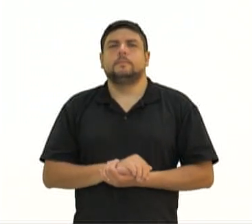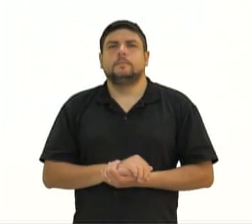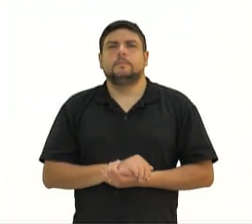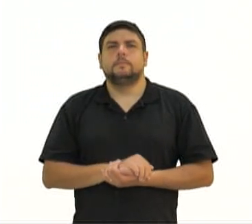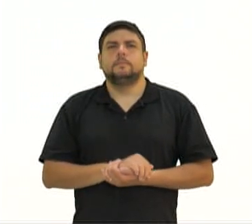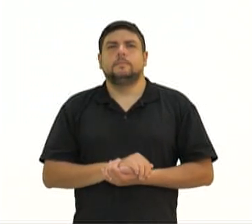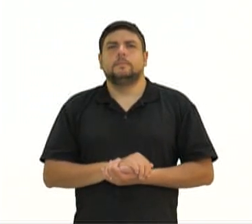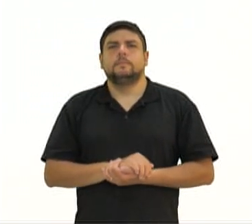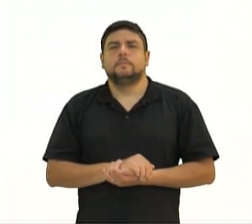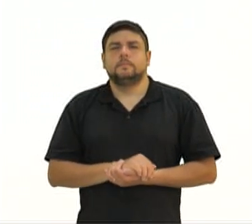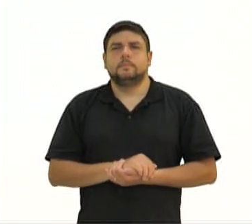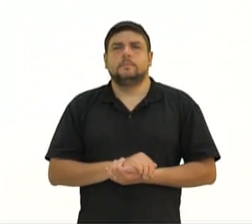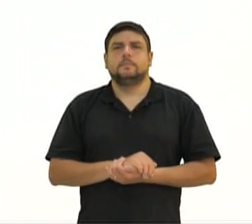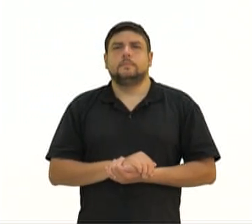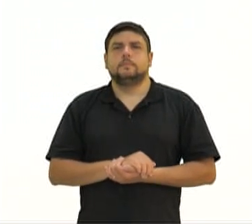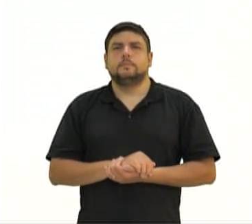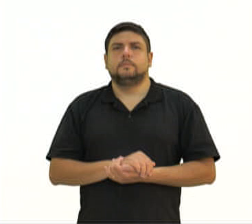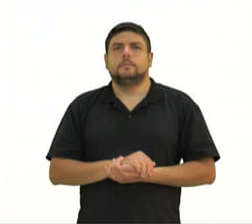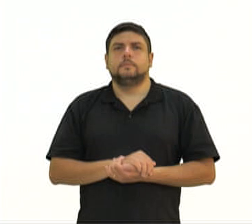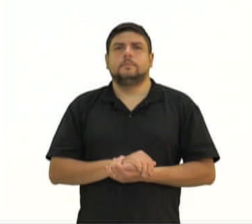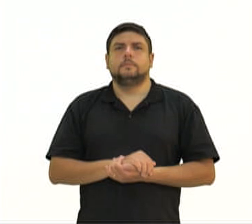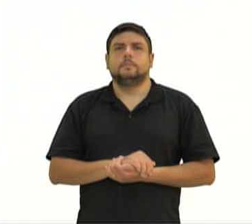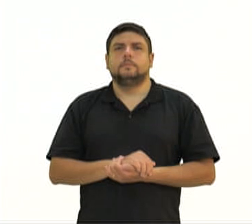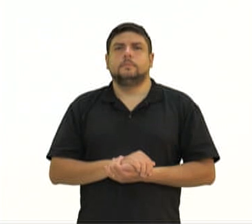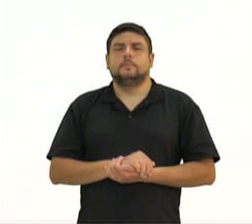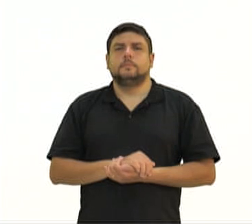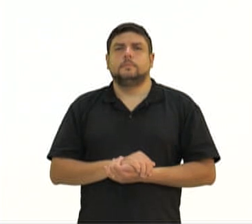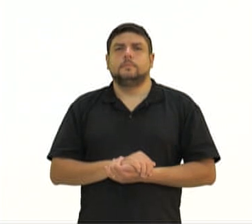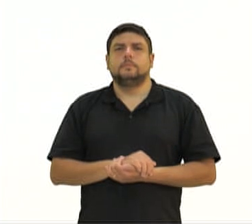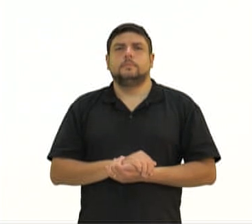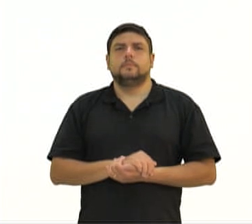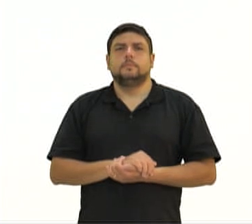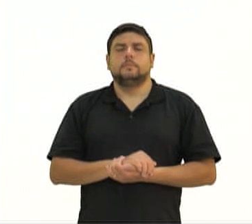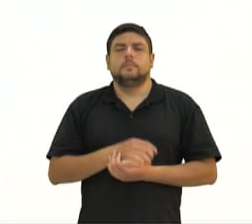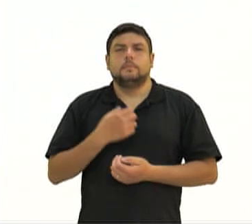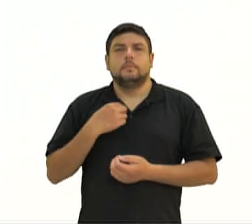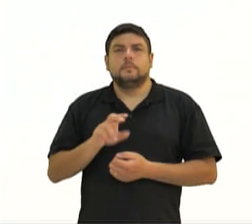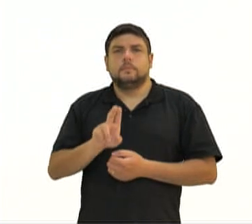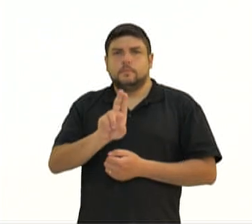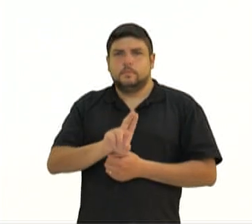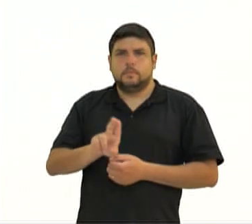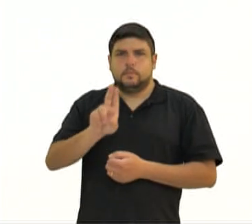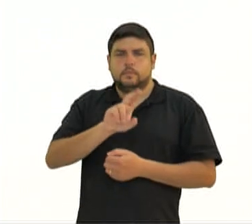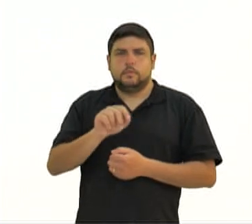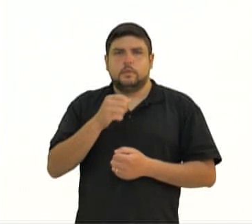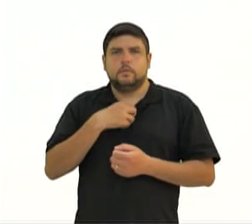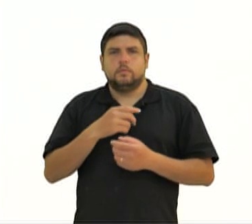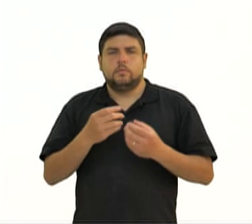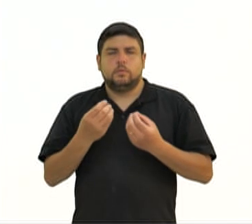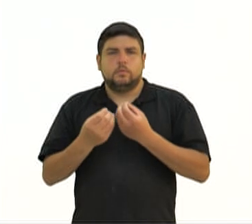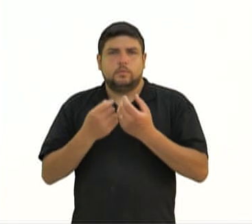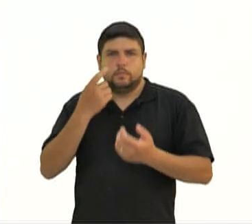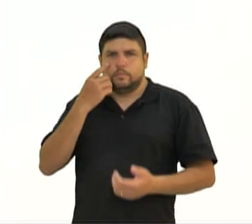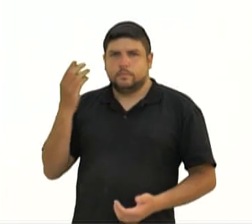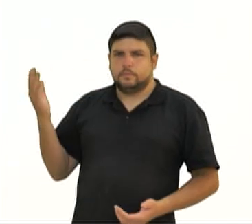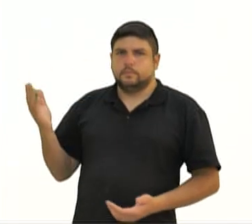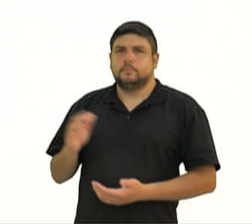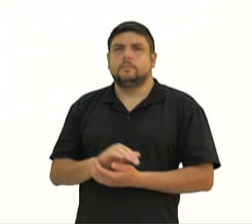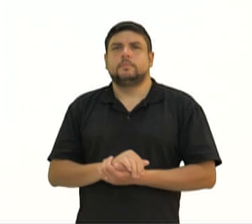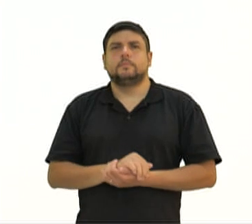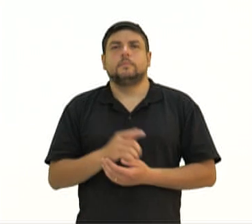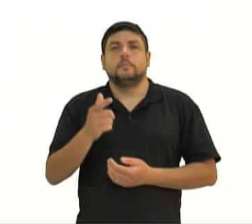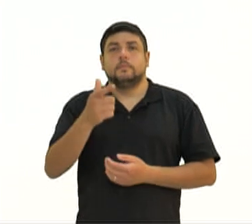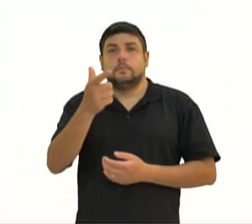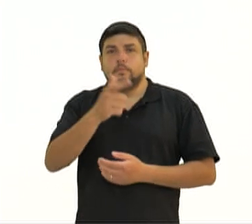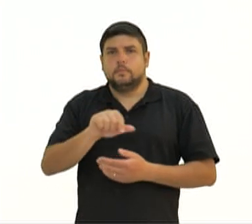local, a dimensão, né? E eles usavam as suas tangas. Vamos